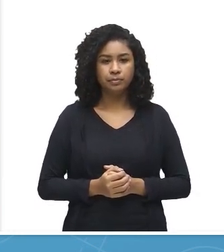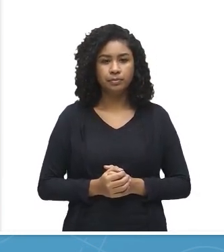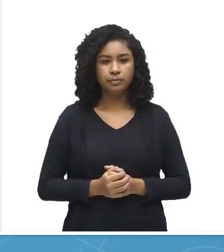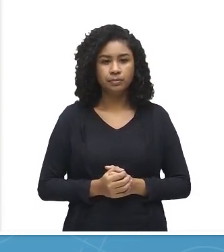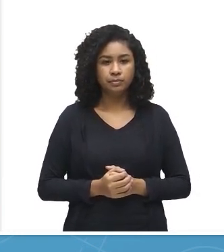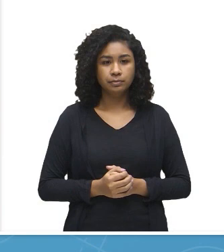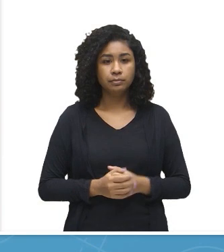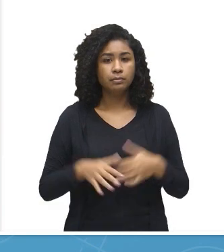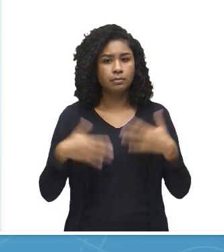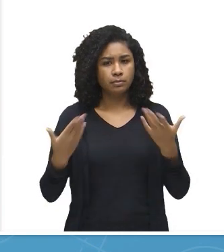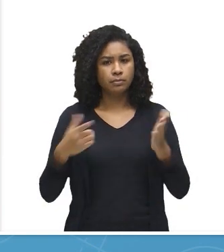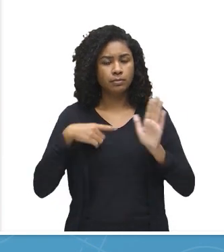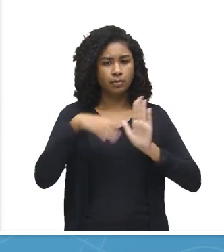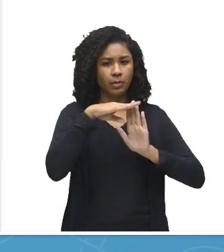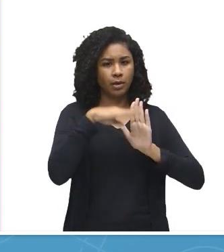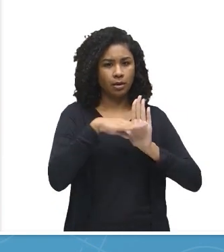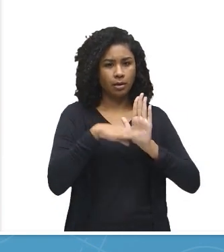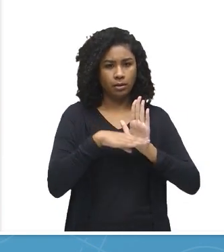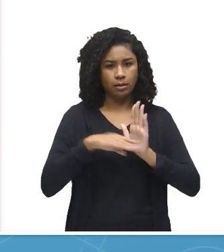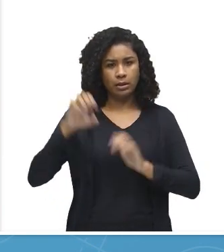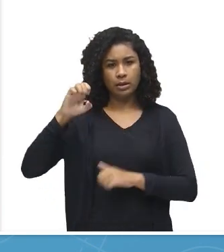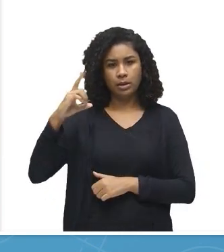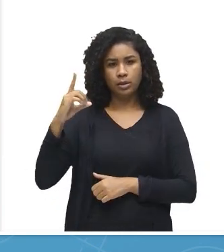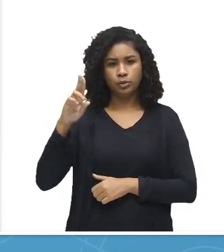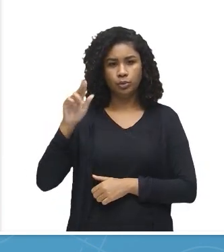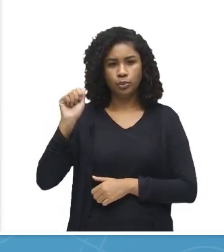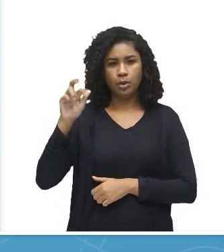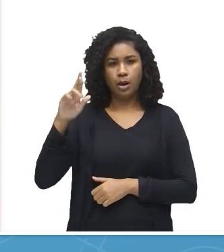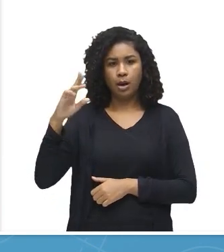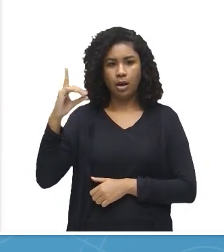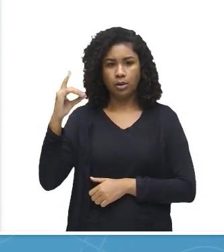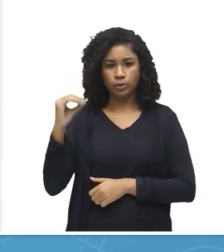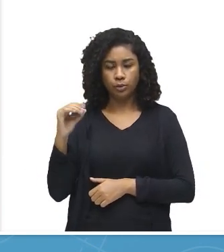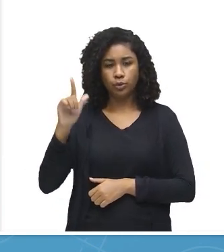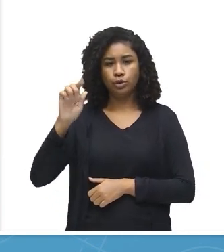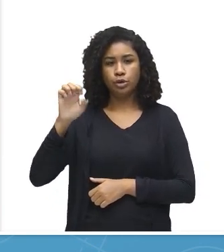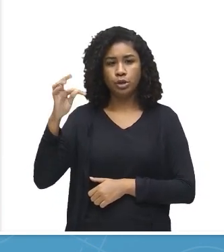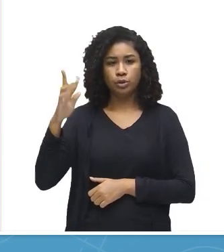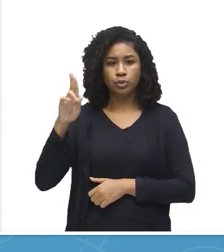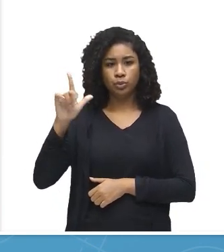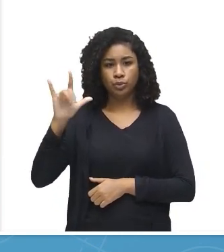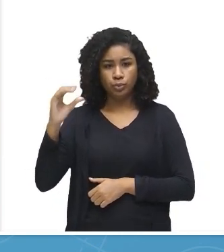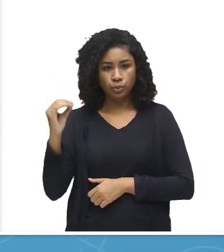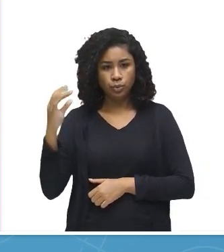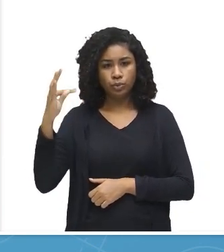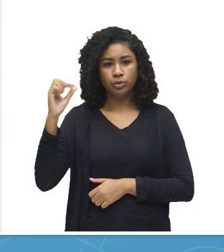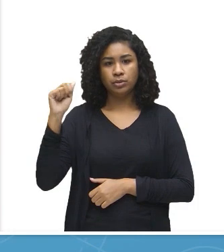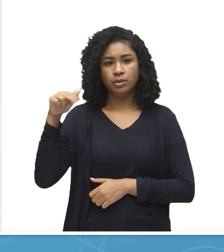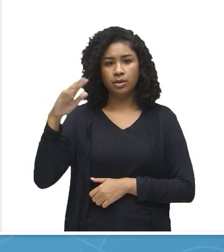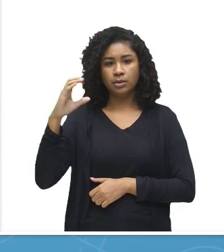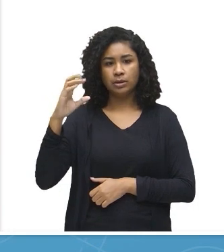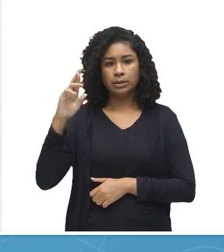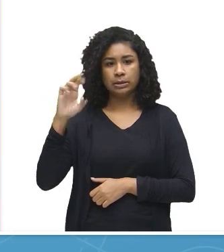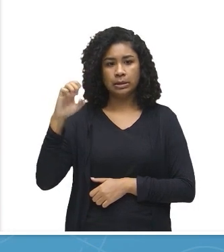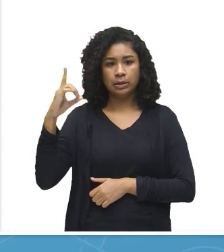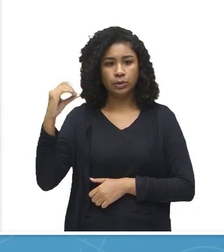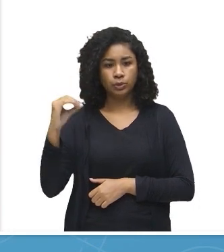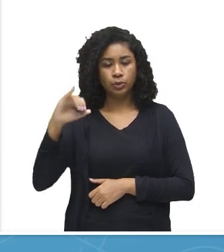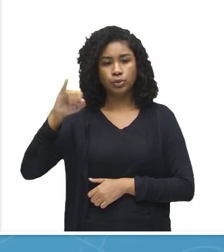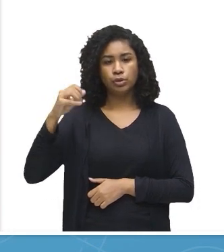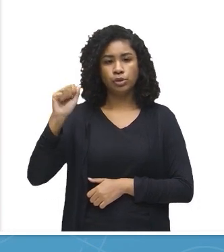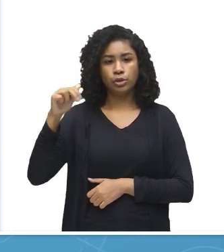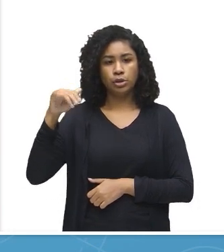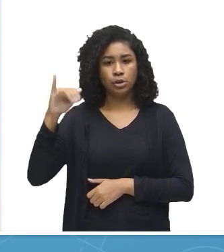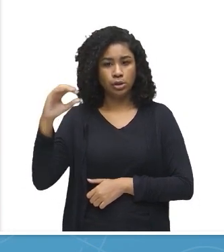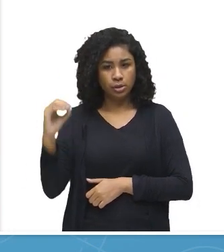militar. Aí a gente tem as alternativas: A. Eduardo Ribeiro, B. Getúlio Vargas, C. Tancredo Neves e D.